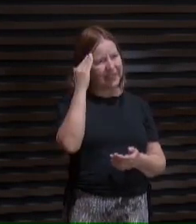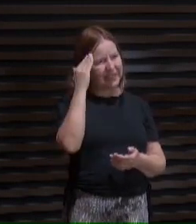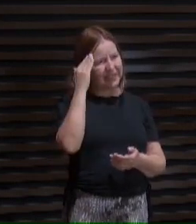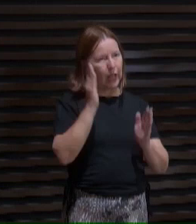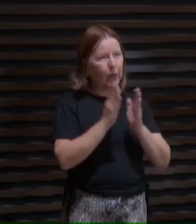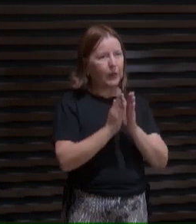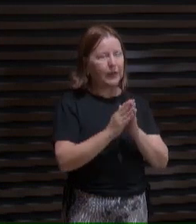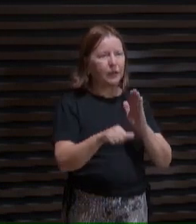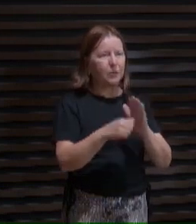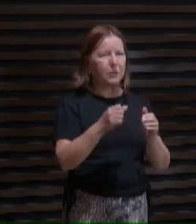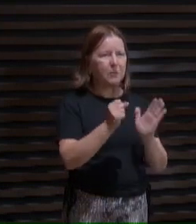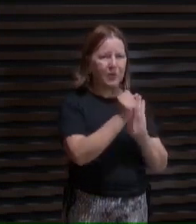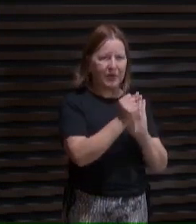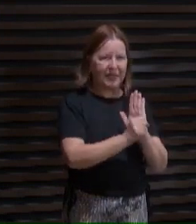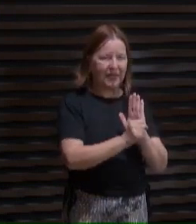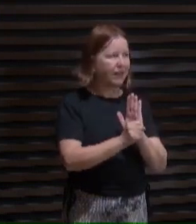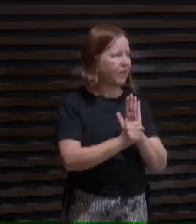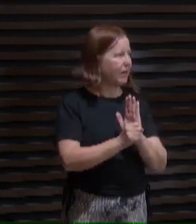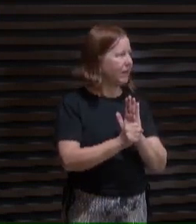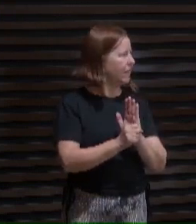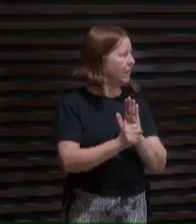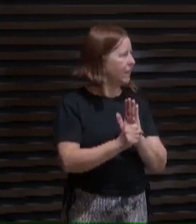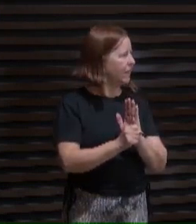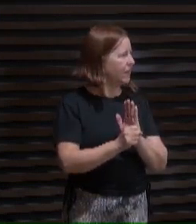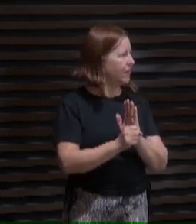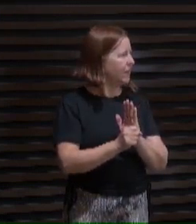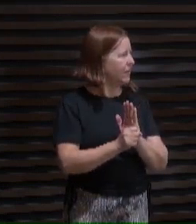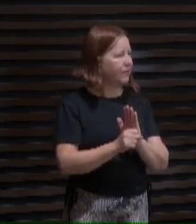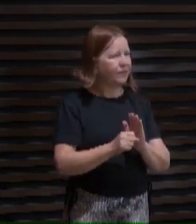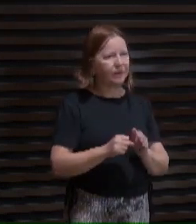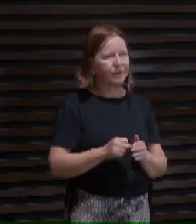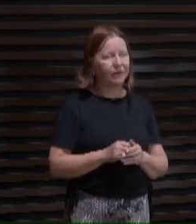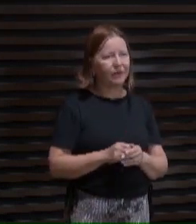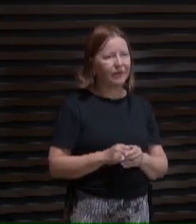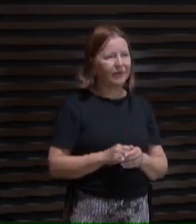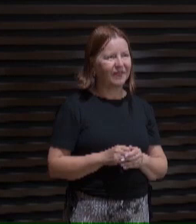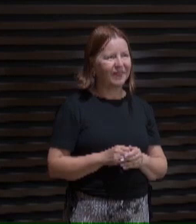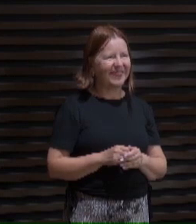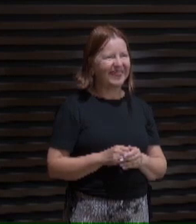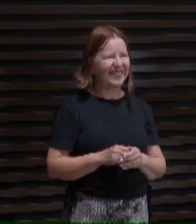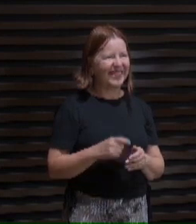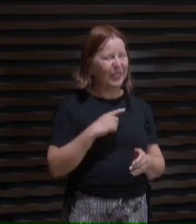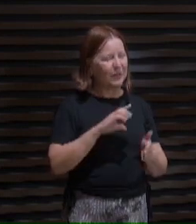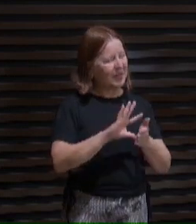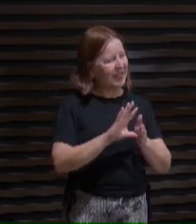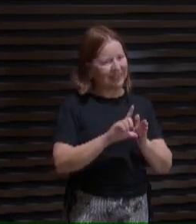vocês, aquela oração do primeiro século. Eu já passei do meu horário, mas não tem problema não, só.